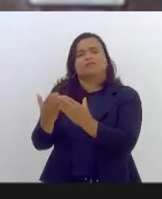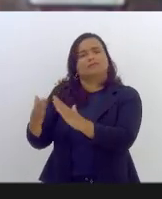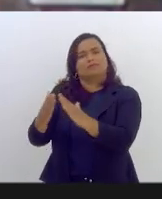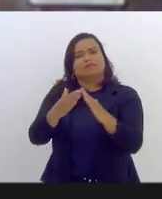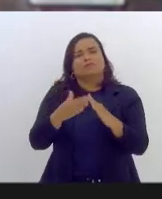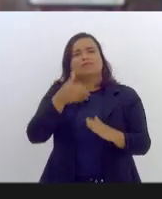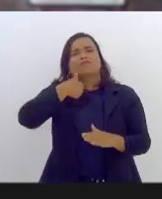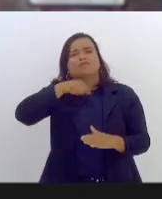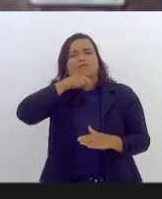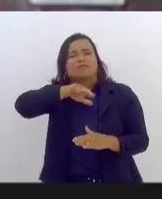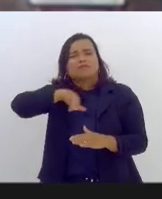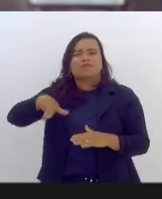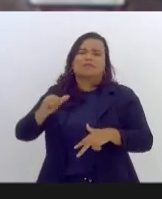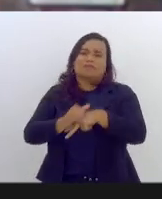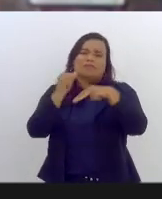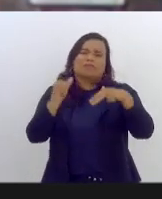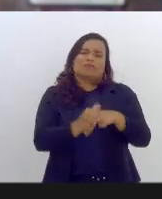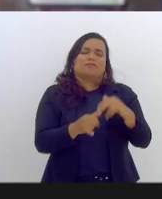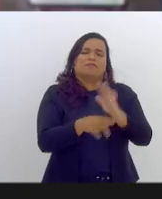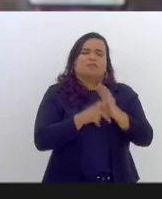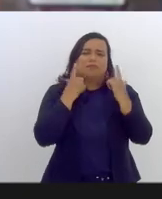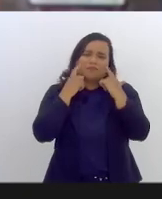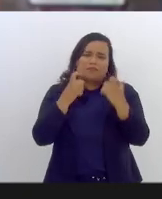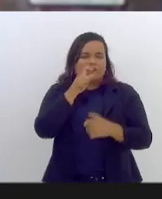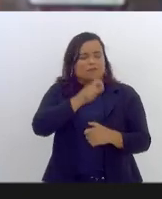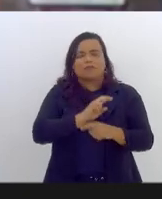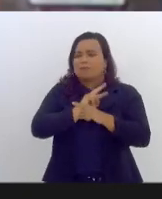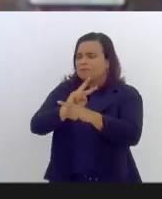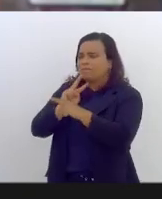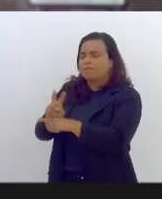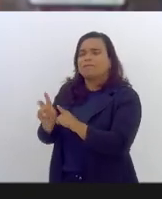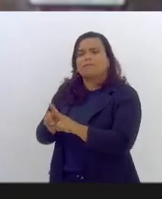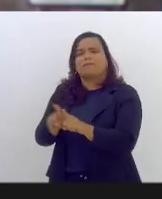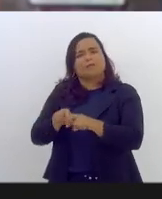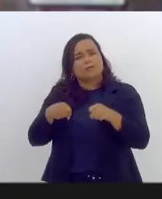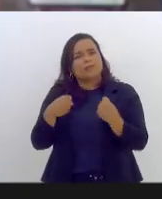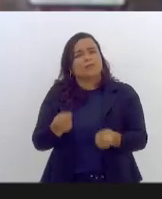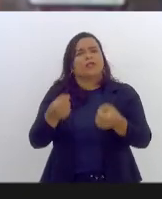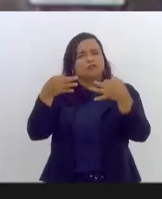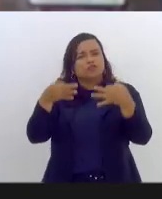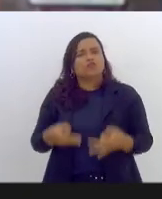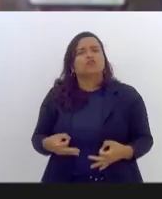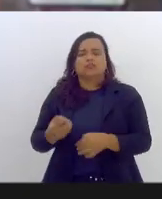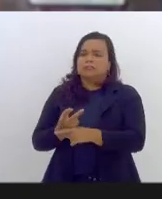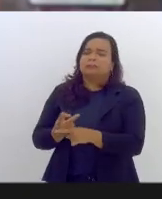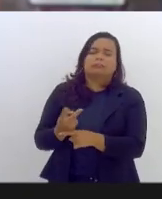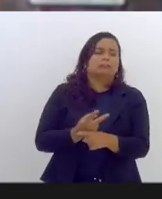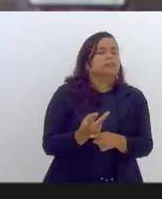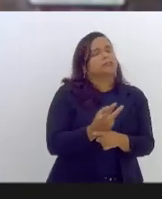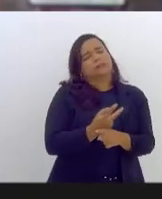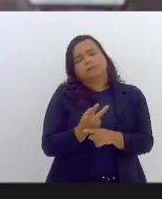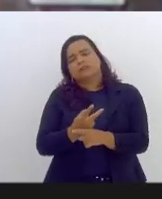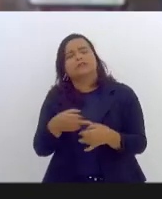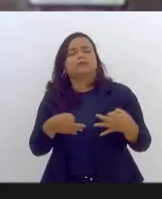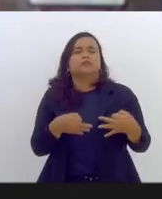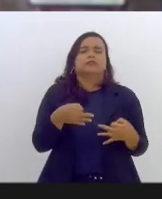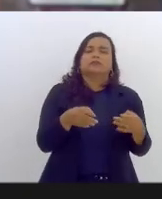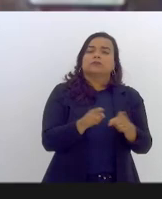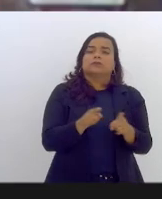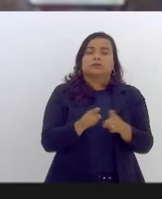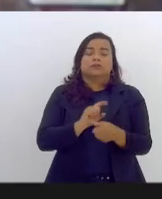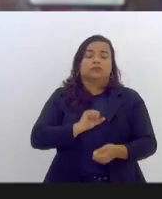das mães de vítimas da violência, na busca por justiça a essas vítimas e também ao lado